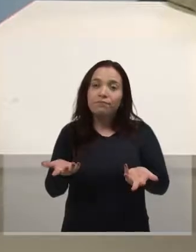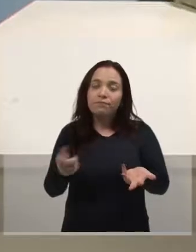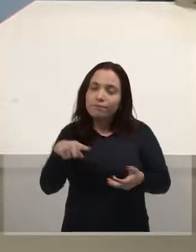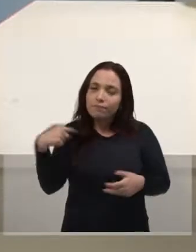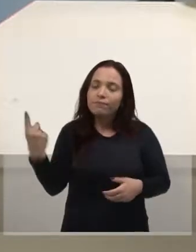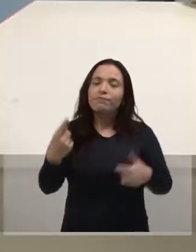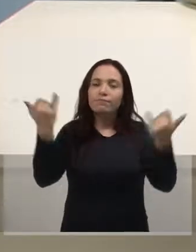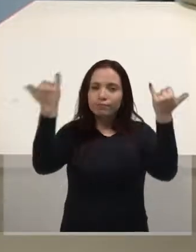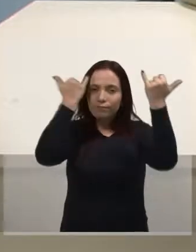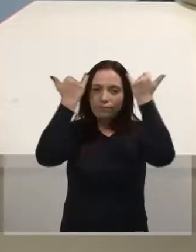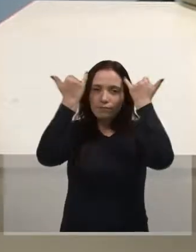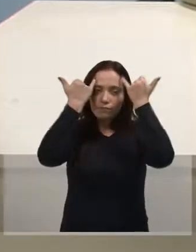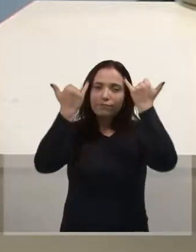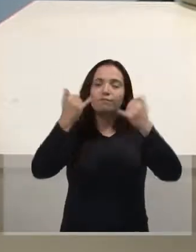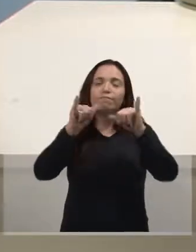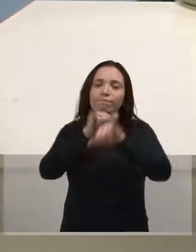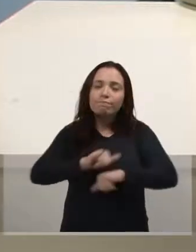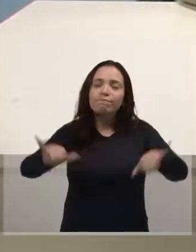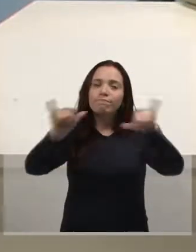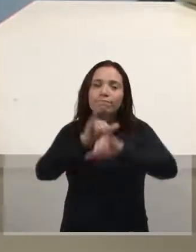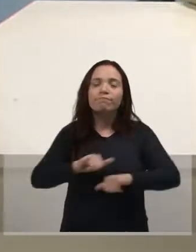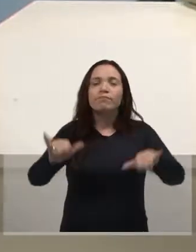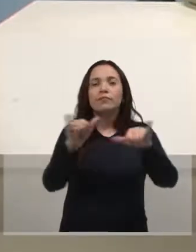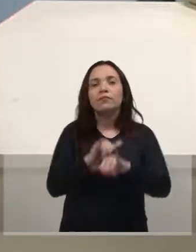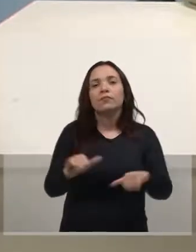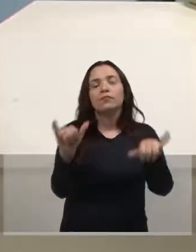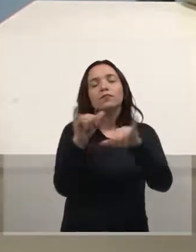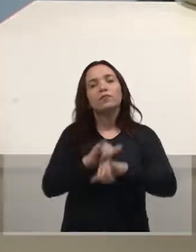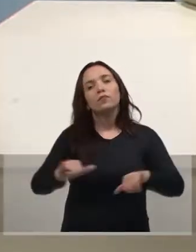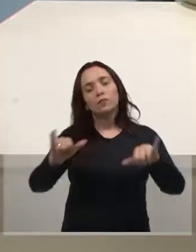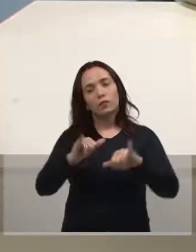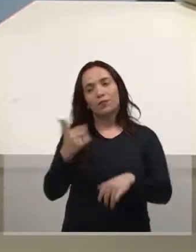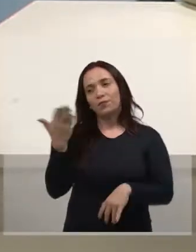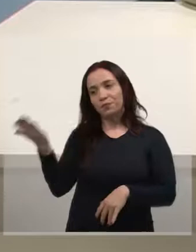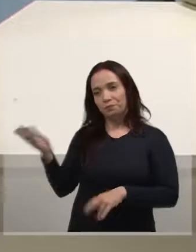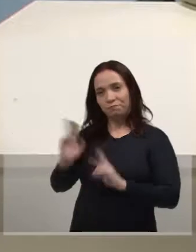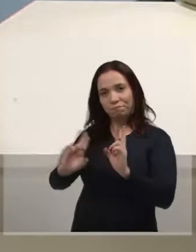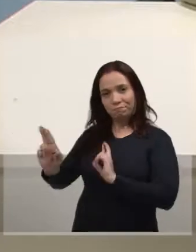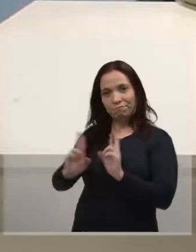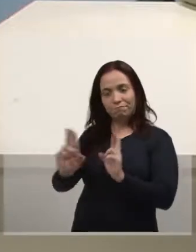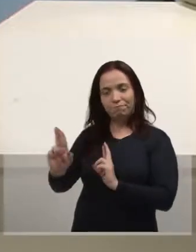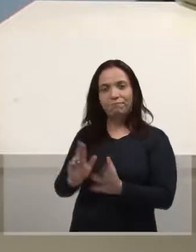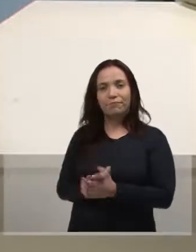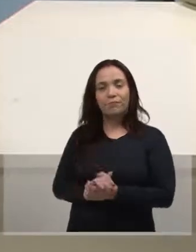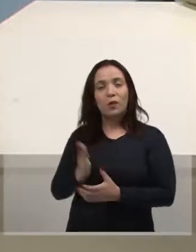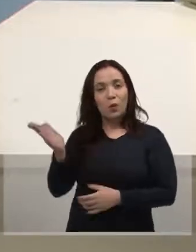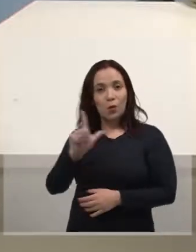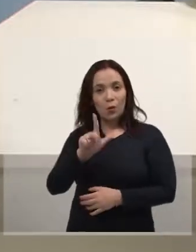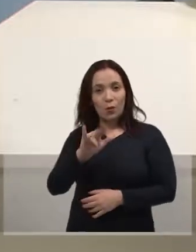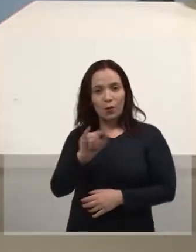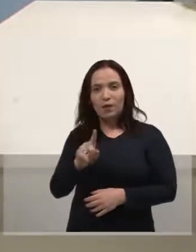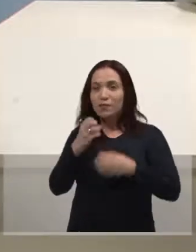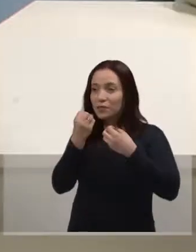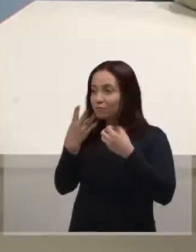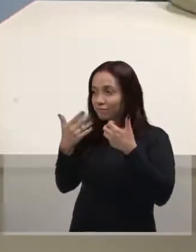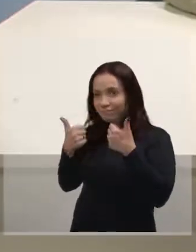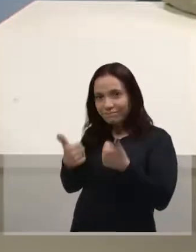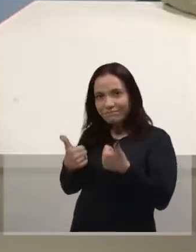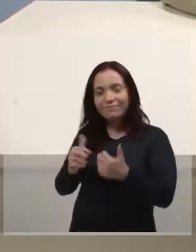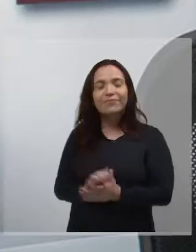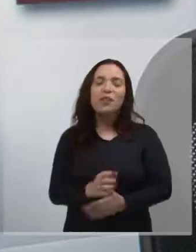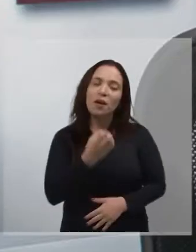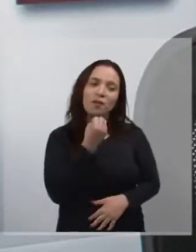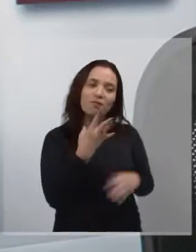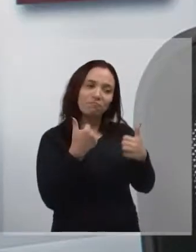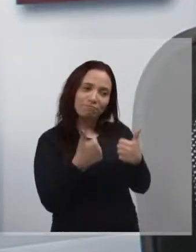avançar nestas demandas de análises de conjuntura com o consultor político Luiz Cláudio Ferreira Barbosa. Tudo bem, Luiz Cláudio?